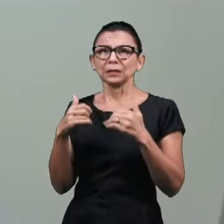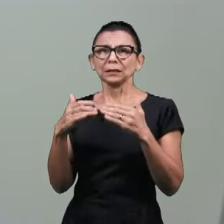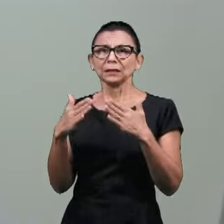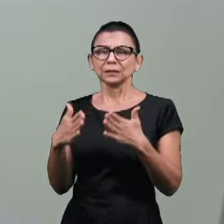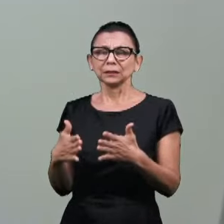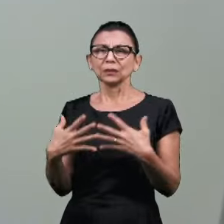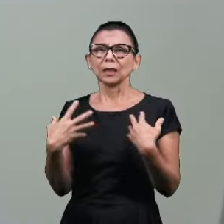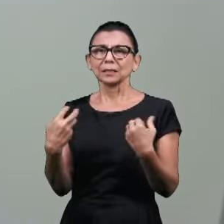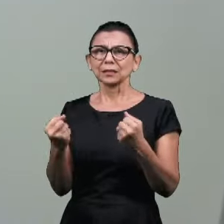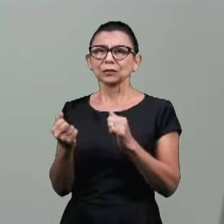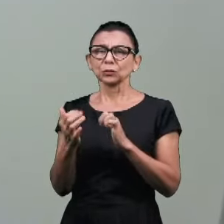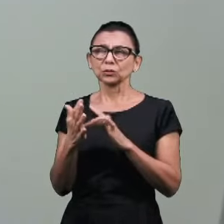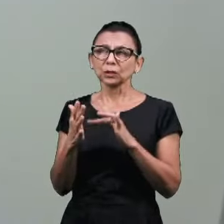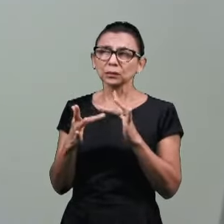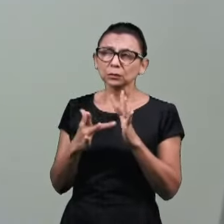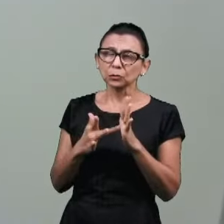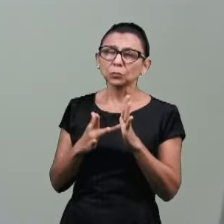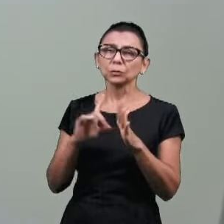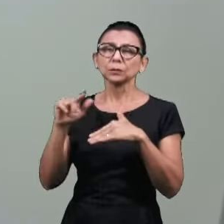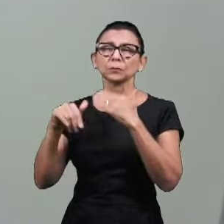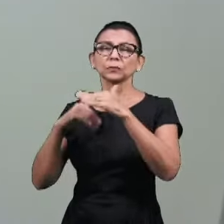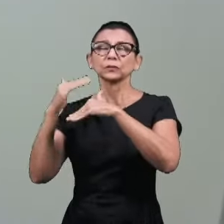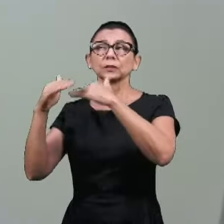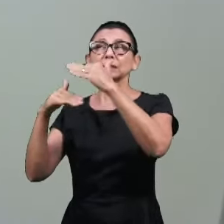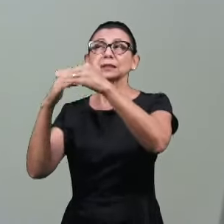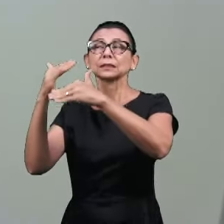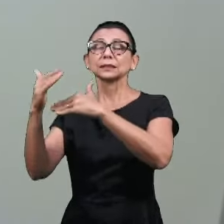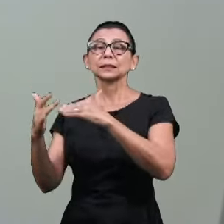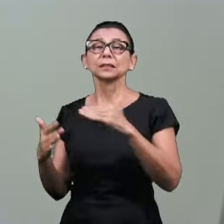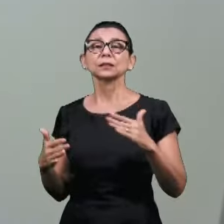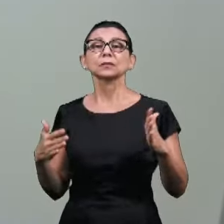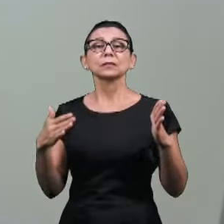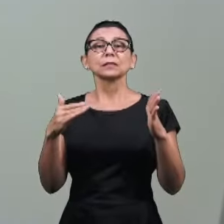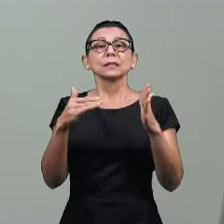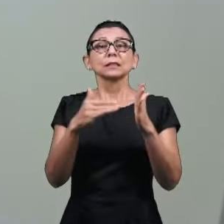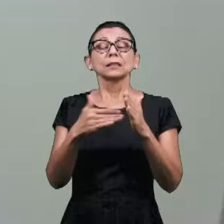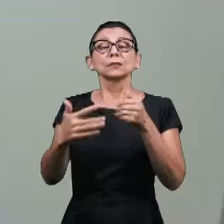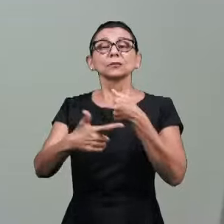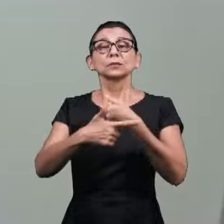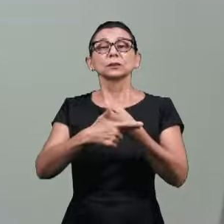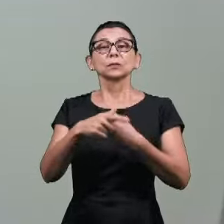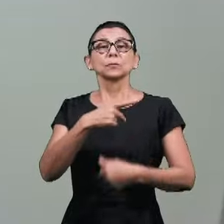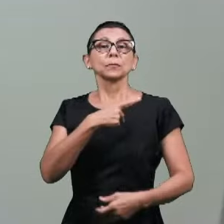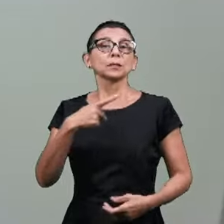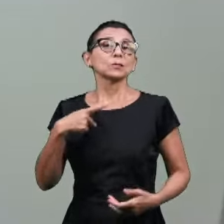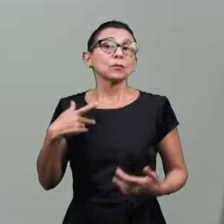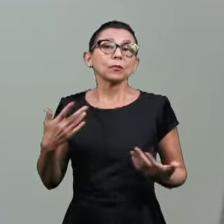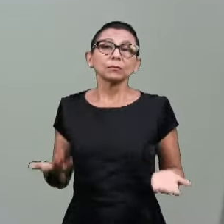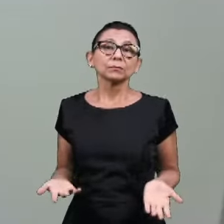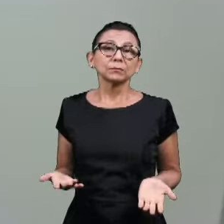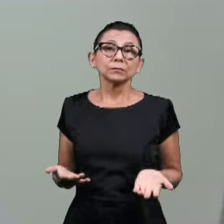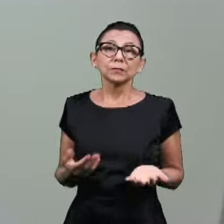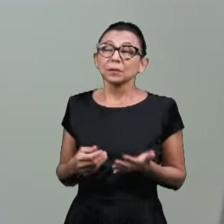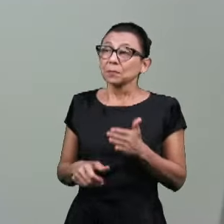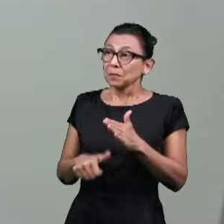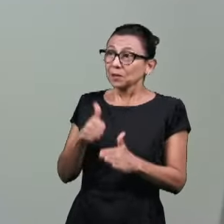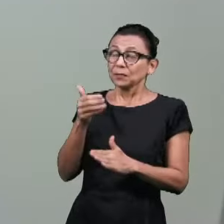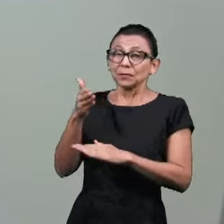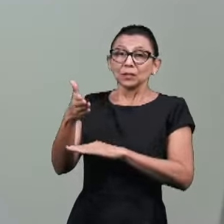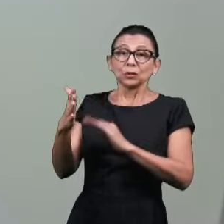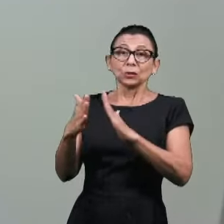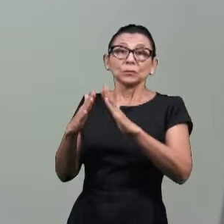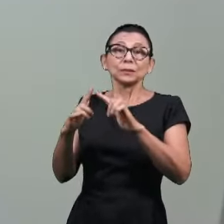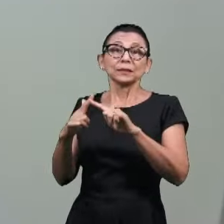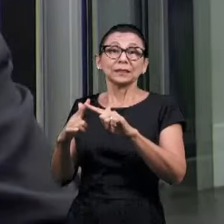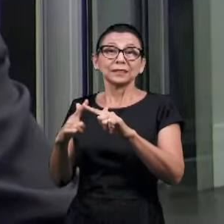que foi a sua experiência, esse encontro, como o senhor já deixou aqui, a experiência que pela primeira vez entrou numa igreja evangélica. Então como é que foi a